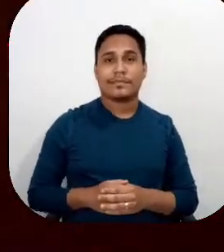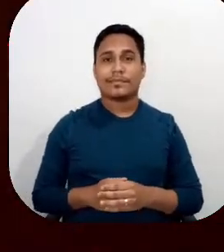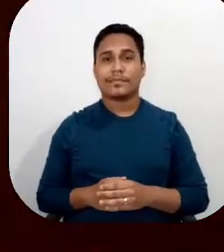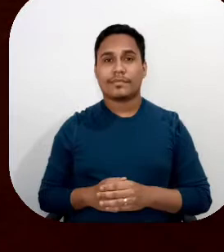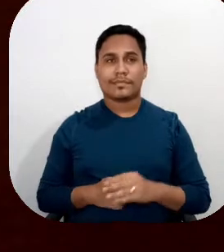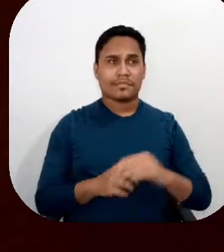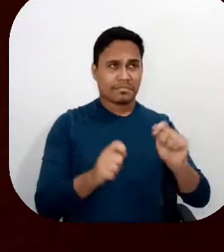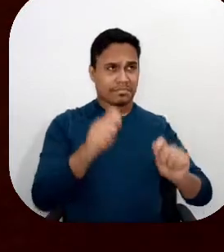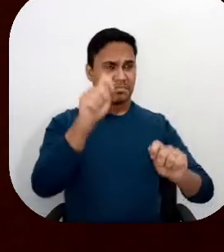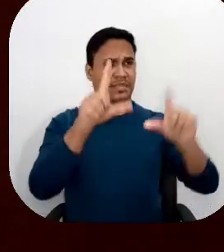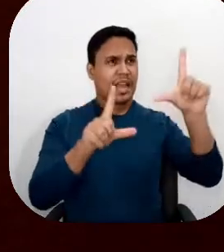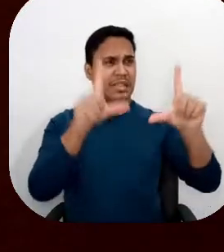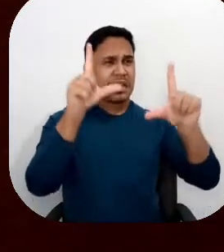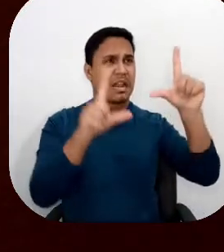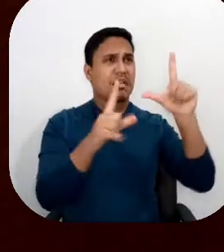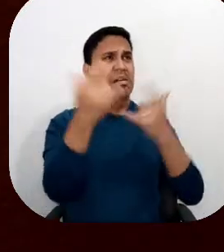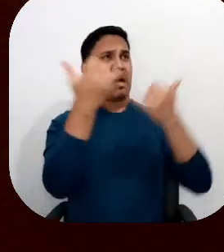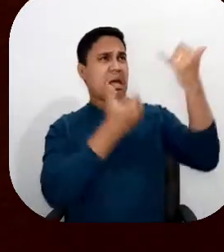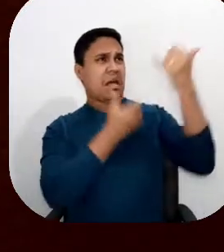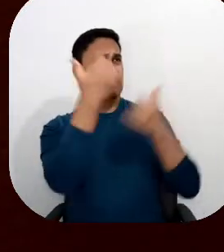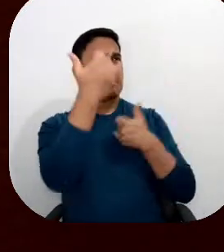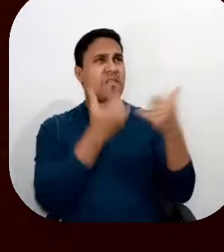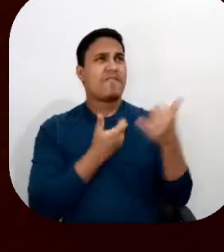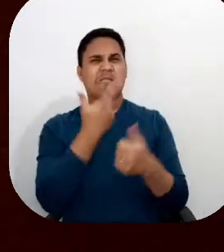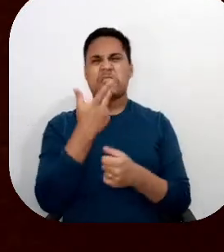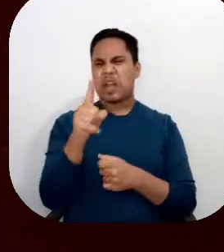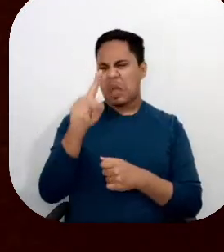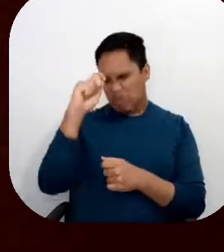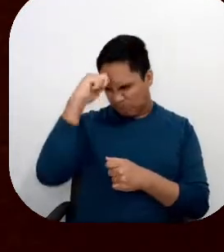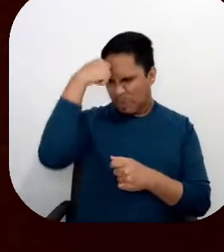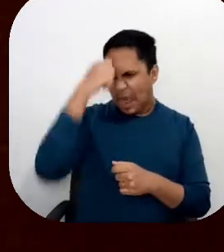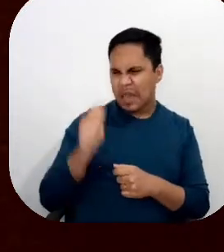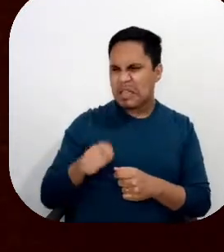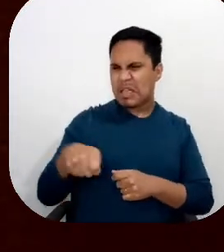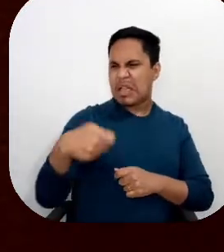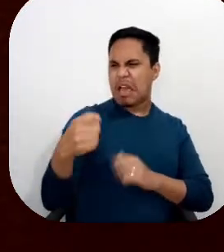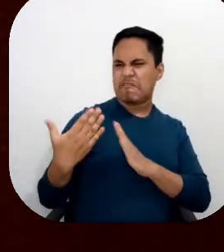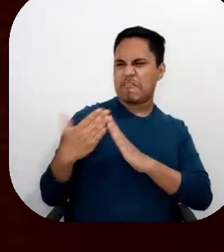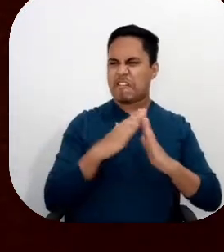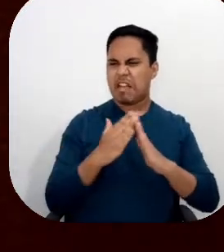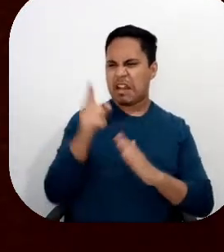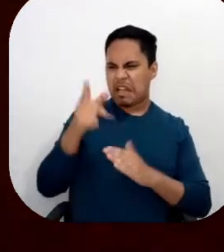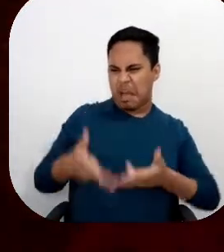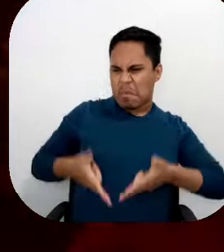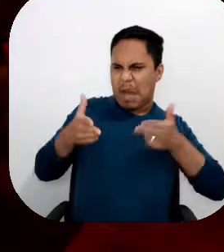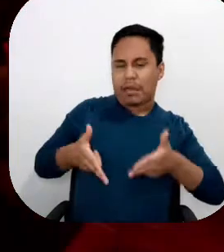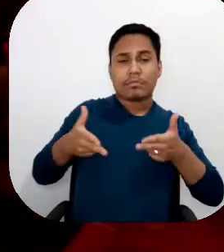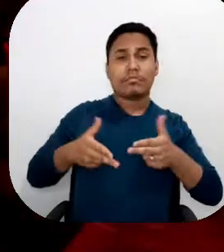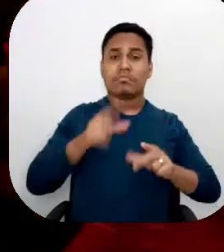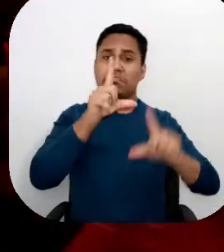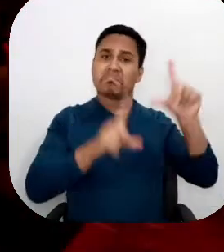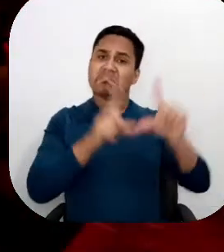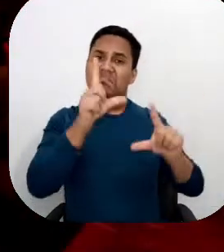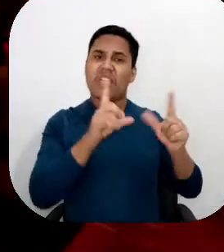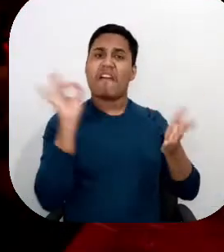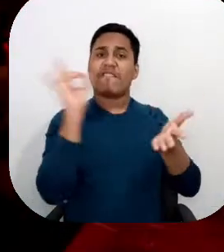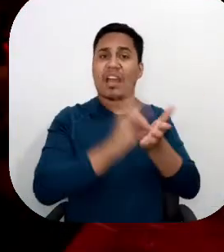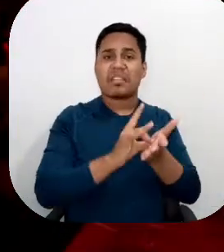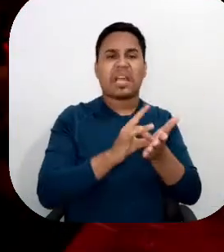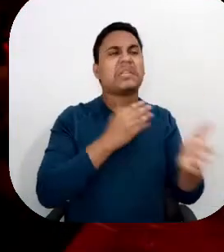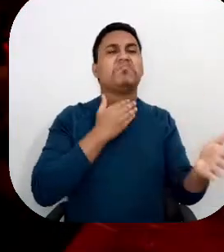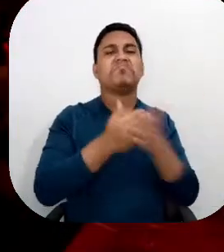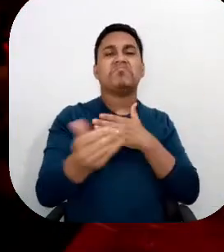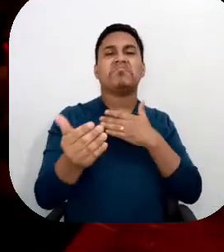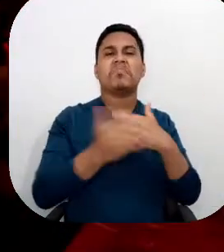Televisão, a verdade não importa. É preto favelado, então tava de pistola. Na televisão,